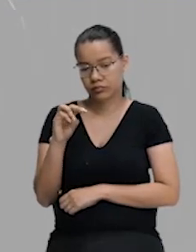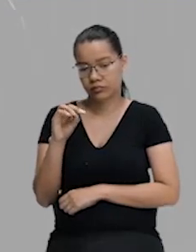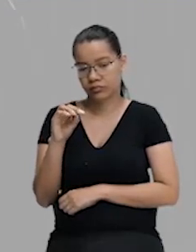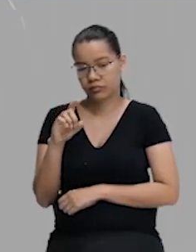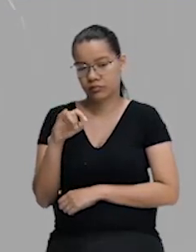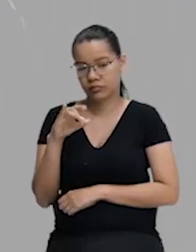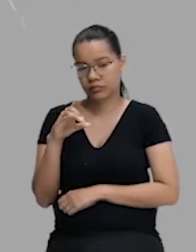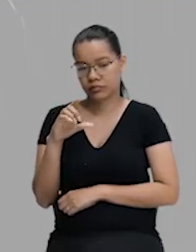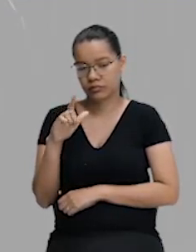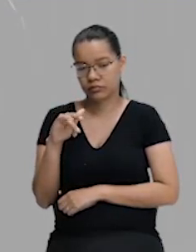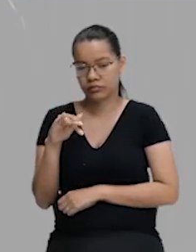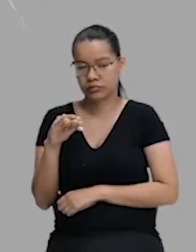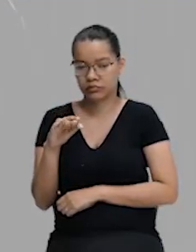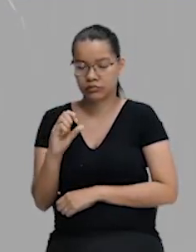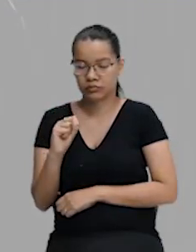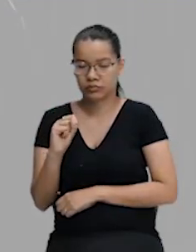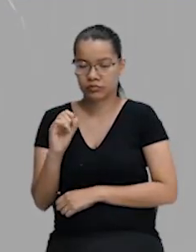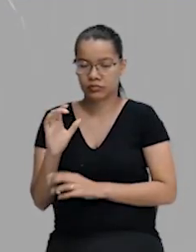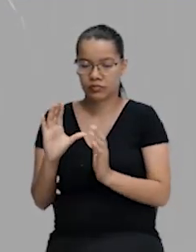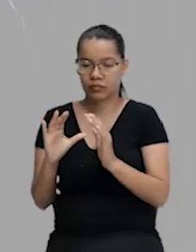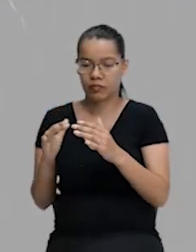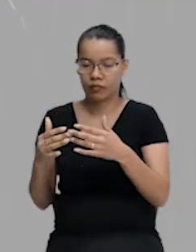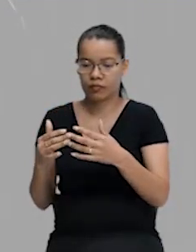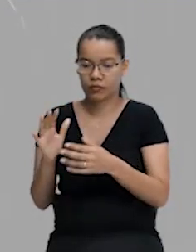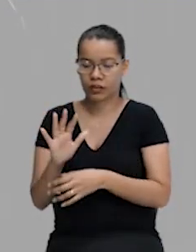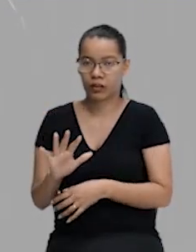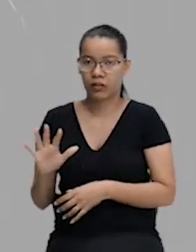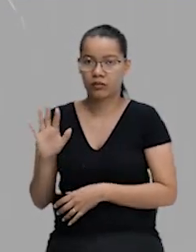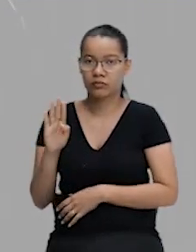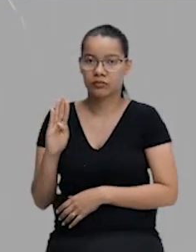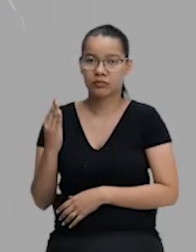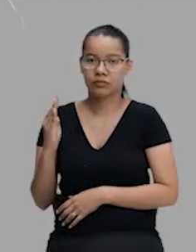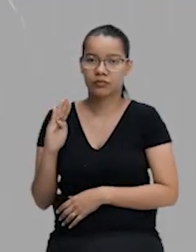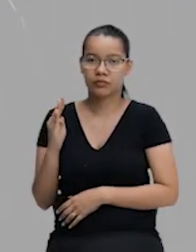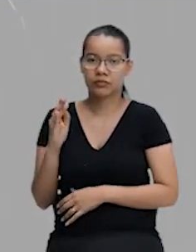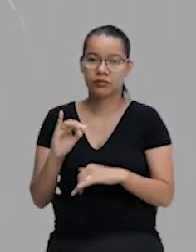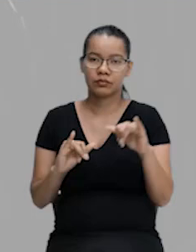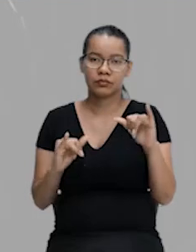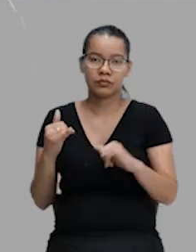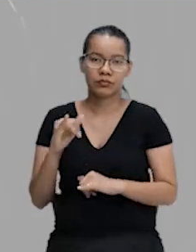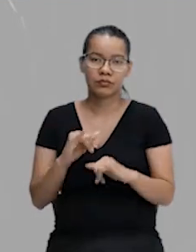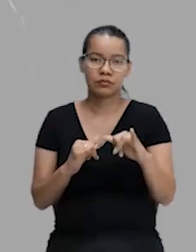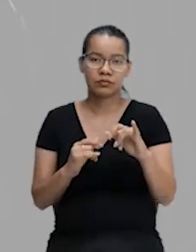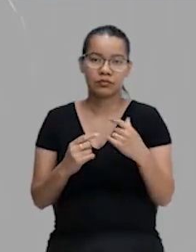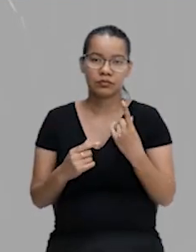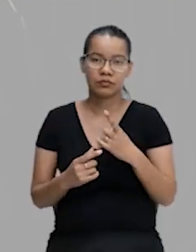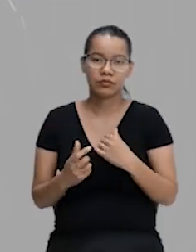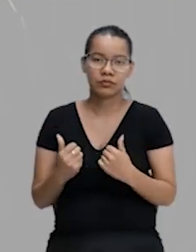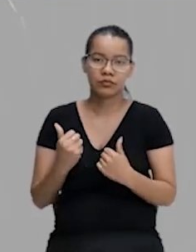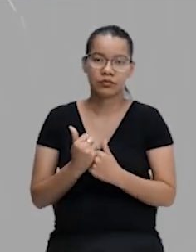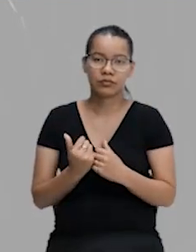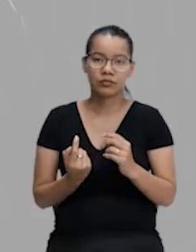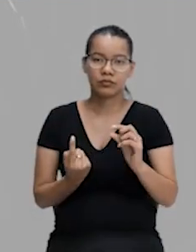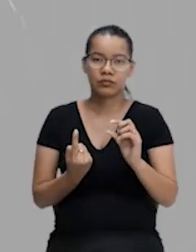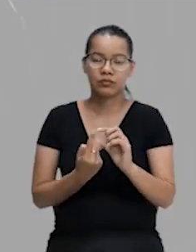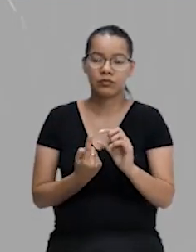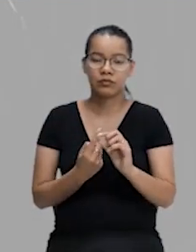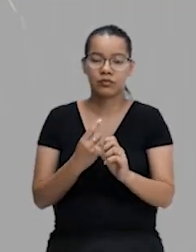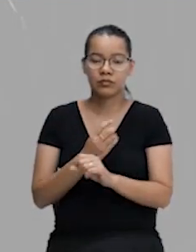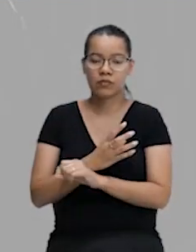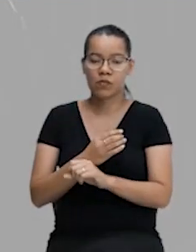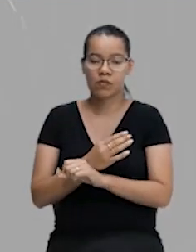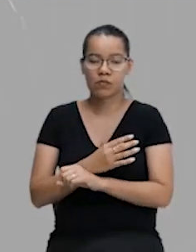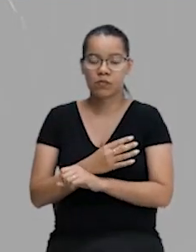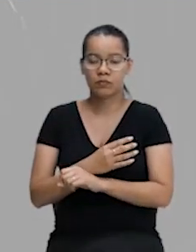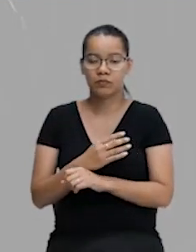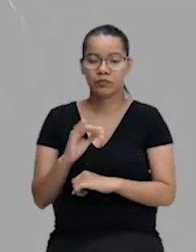tá? Aqui nessa parte bioquímica, a gente vai trocar o termo ácido carboxílico por